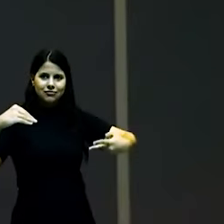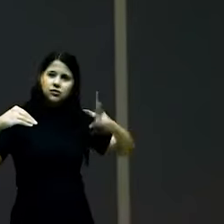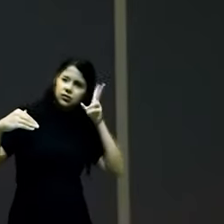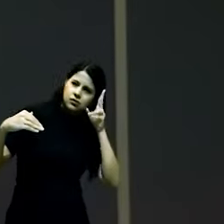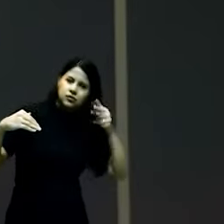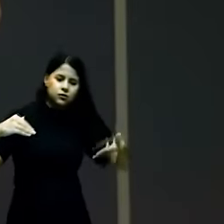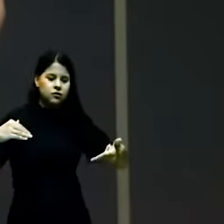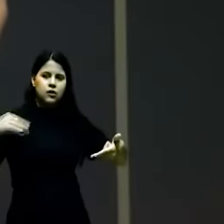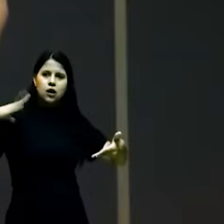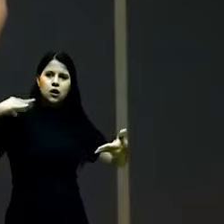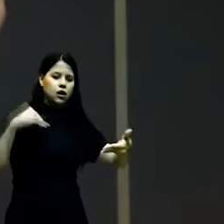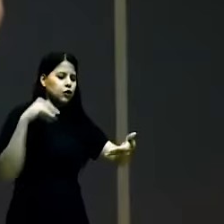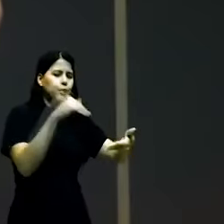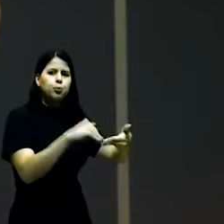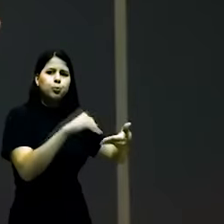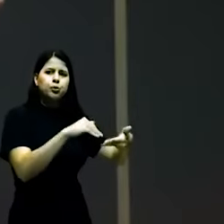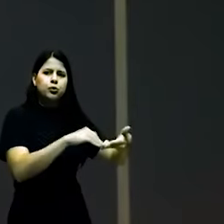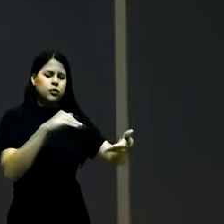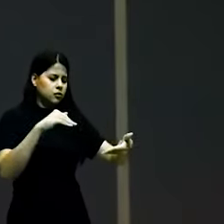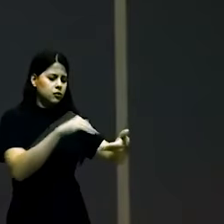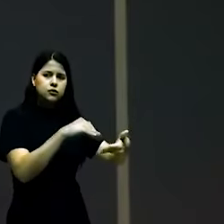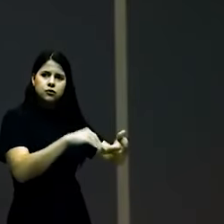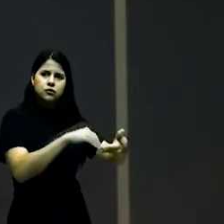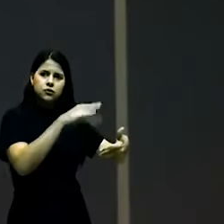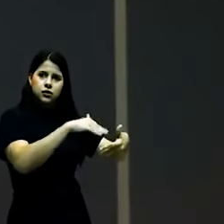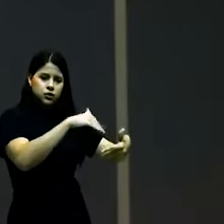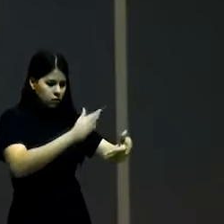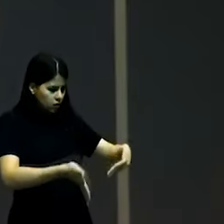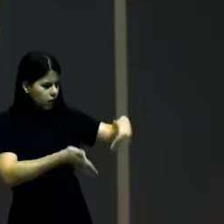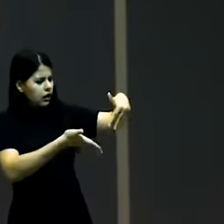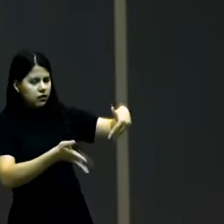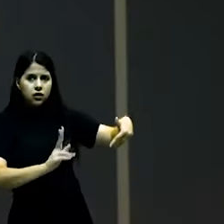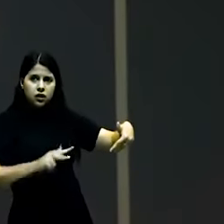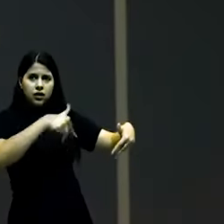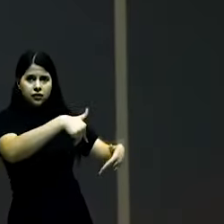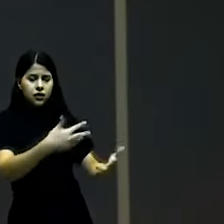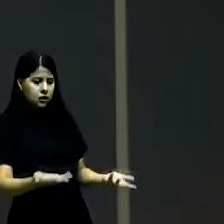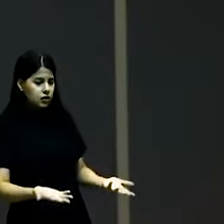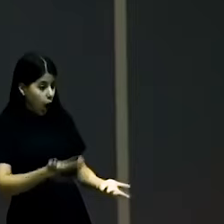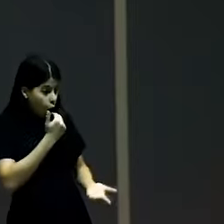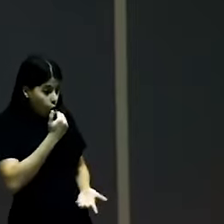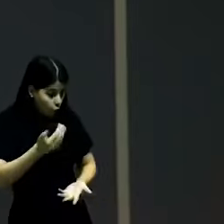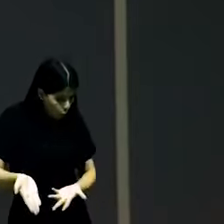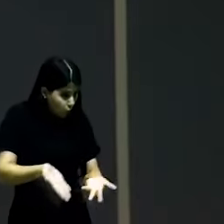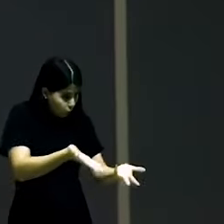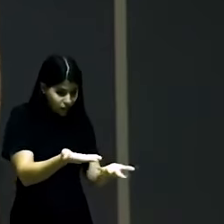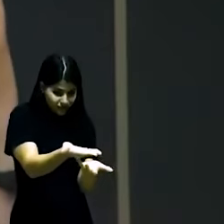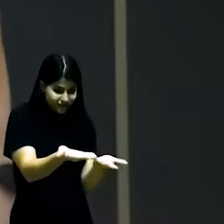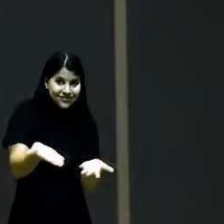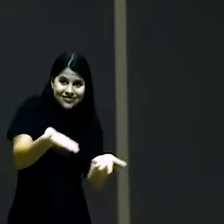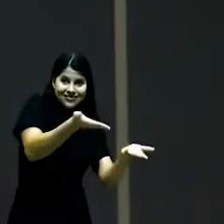e diz o seguinte: Elias, levanta, come.